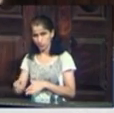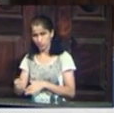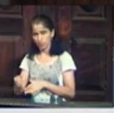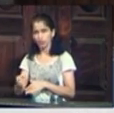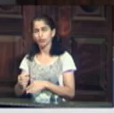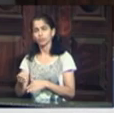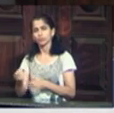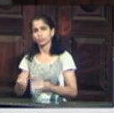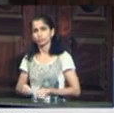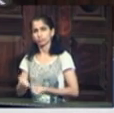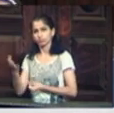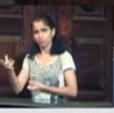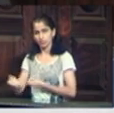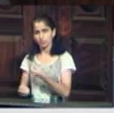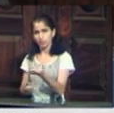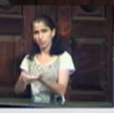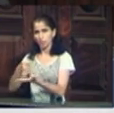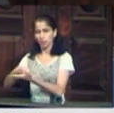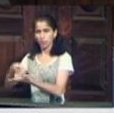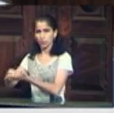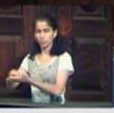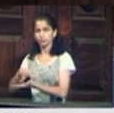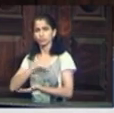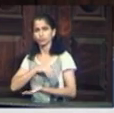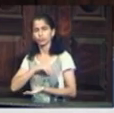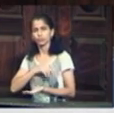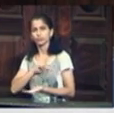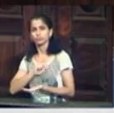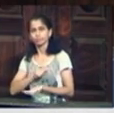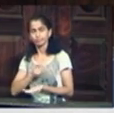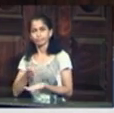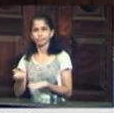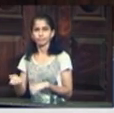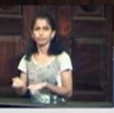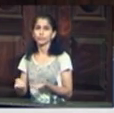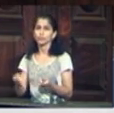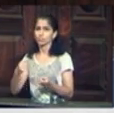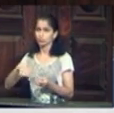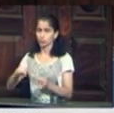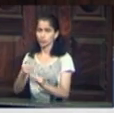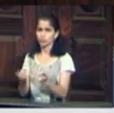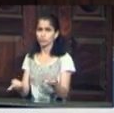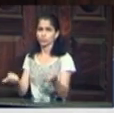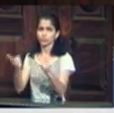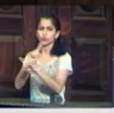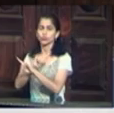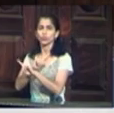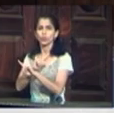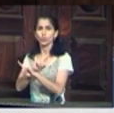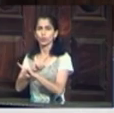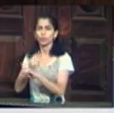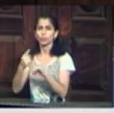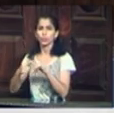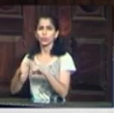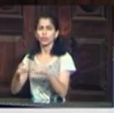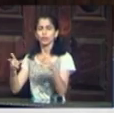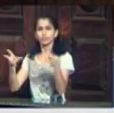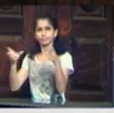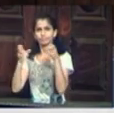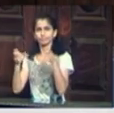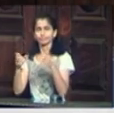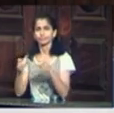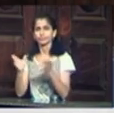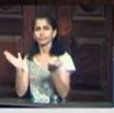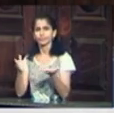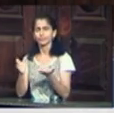os gastos com o pessoal, nosso posicionamento é contrário, visto que esta matéria